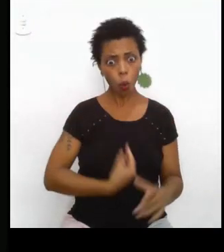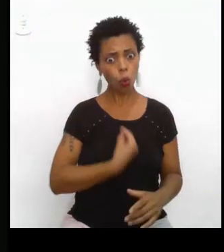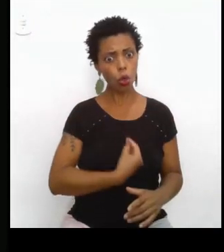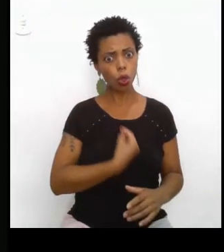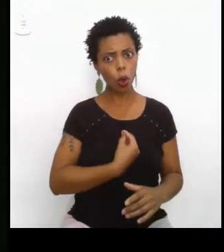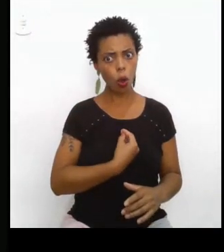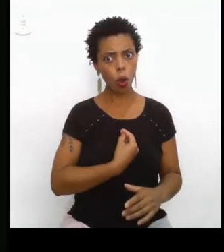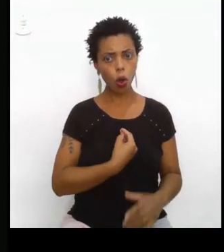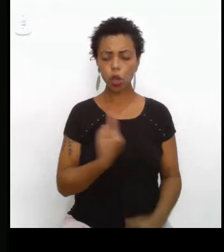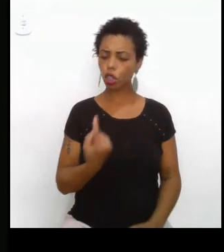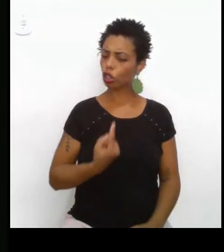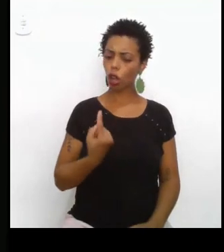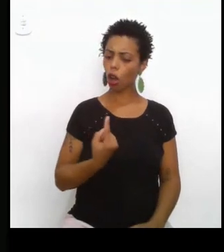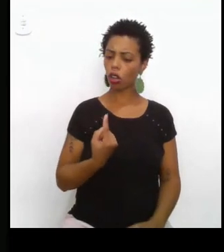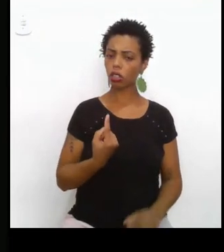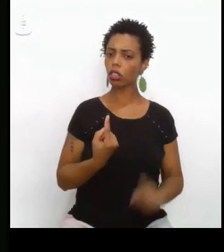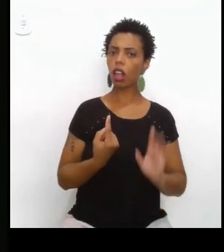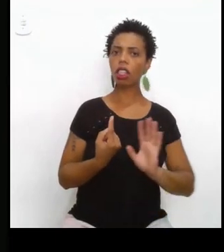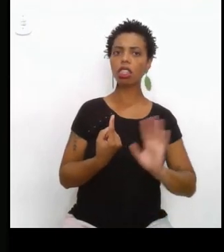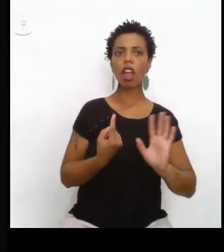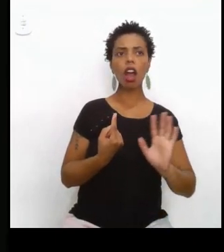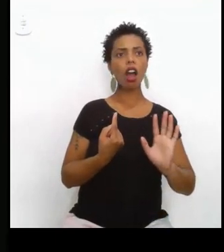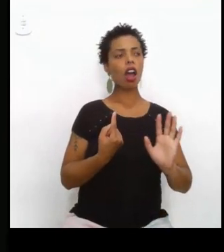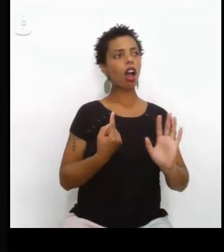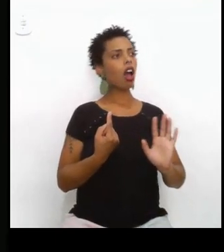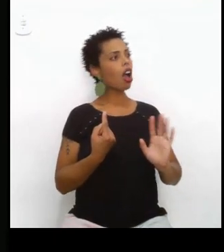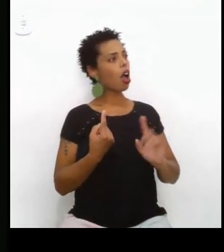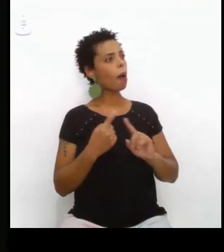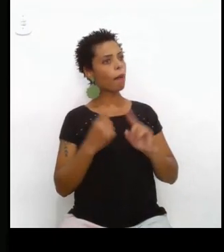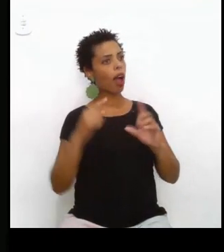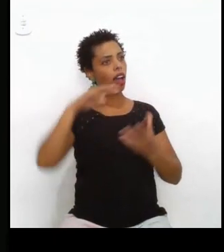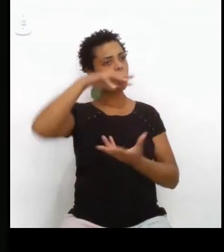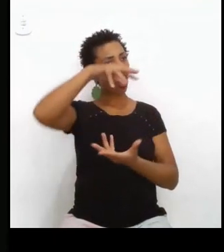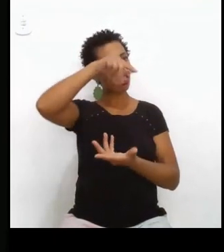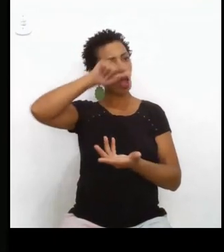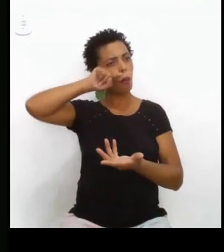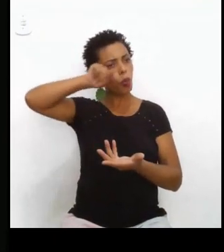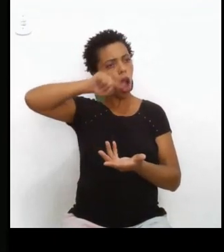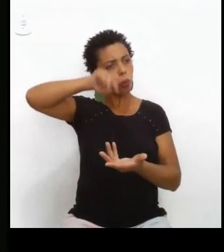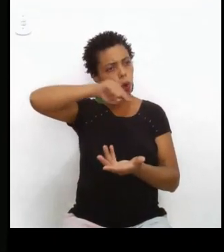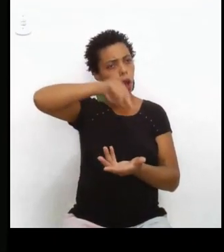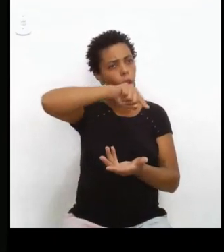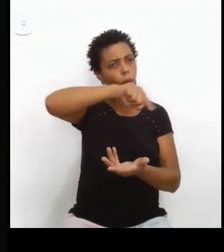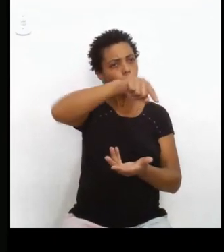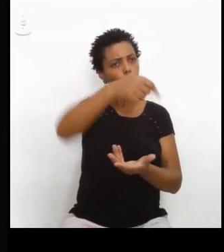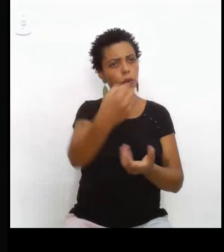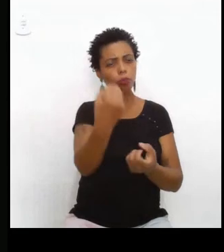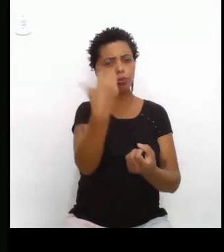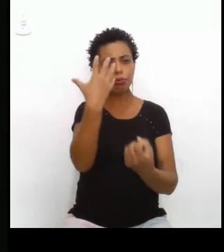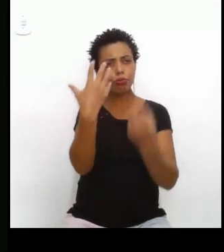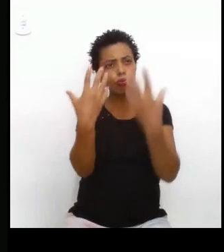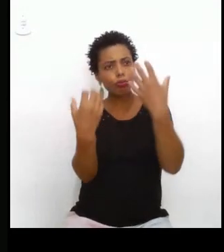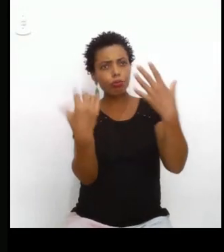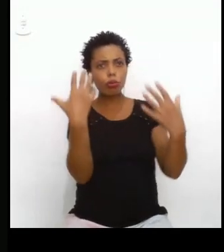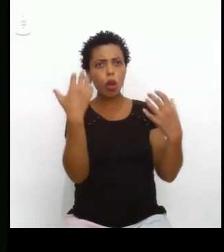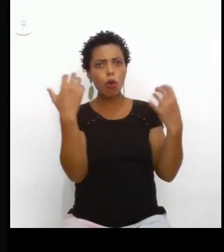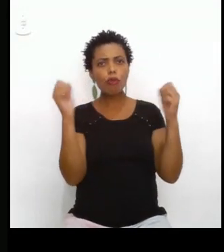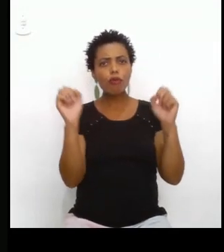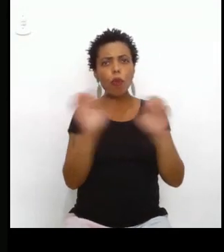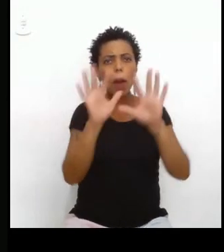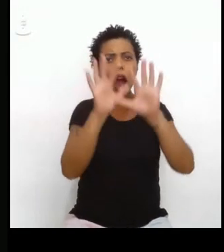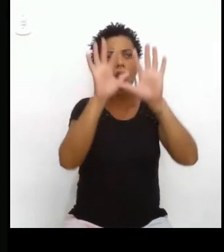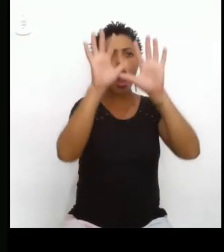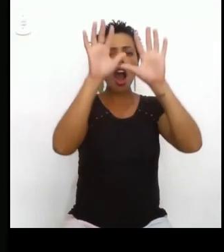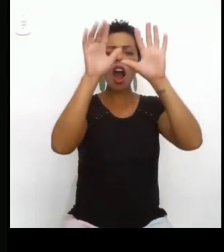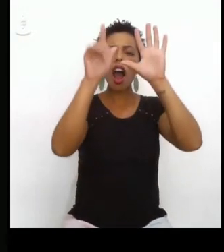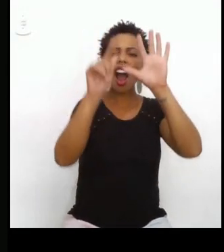só e até esburacado infinito puro os pontos Luminosos a fumaça gasosa cada um desses elementos